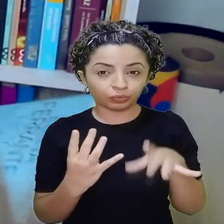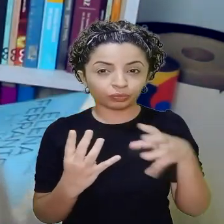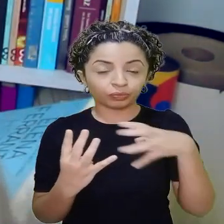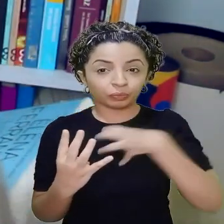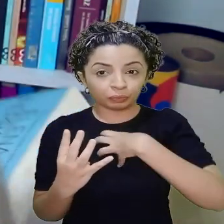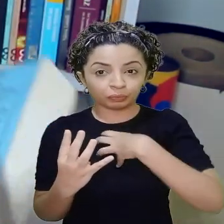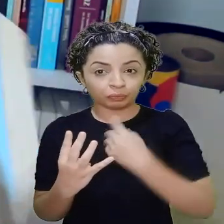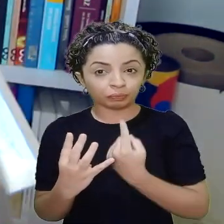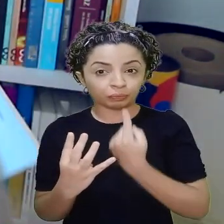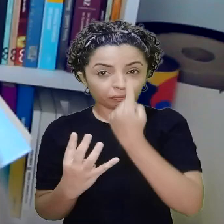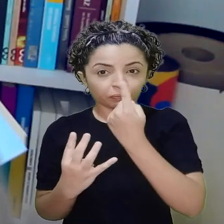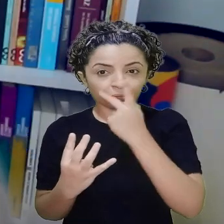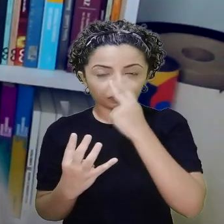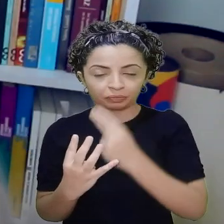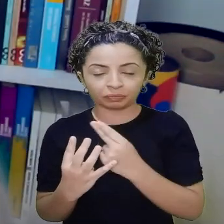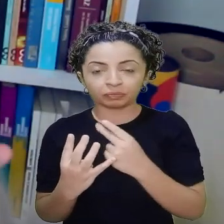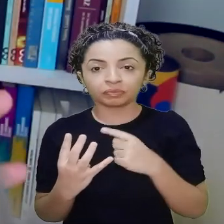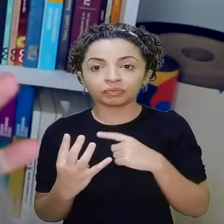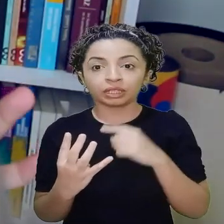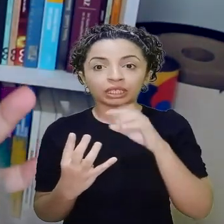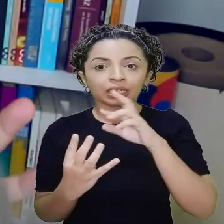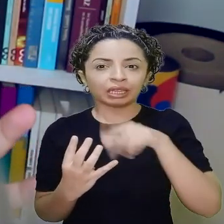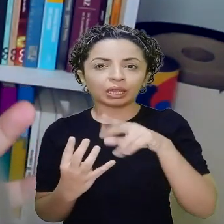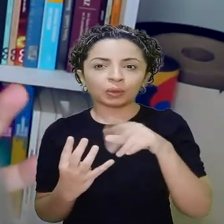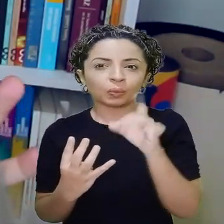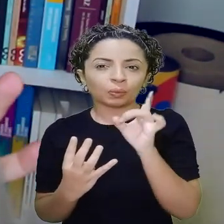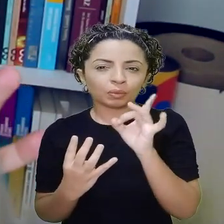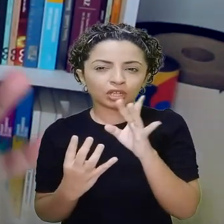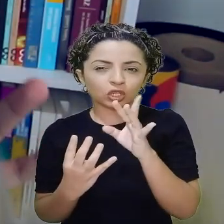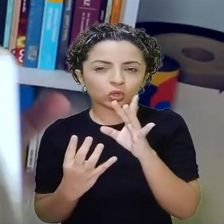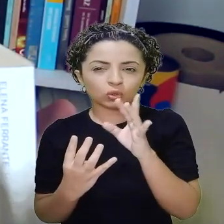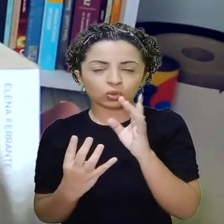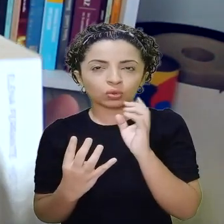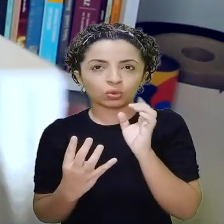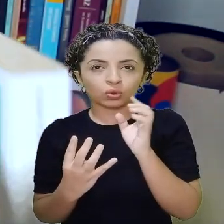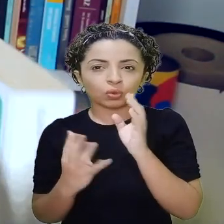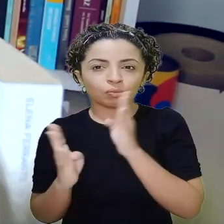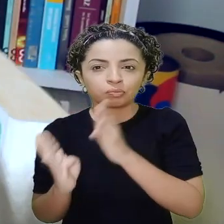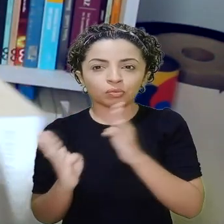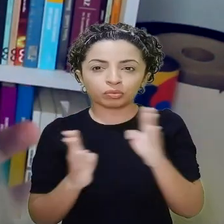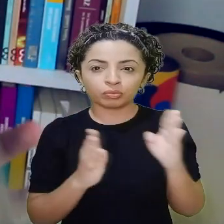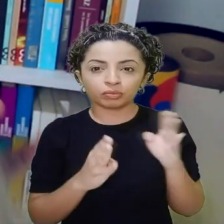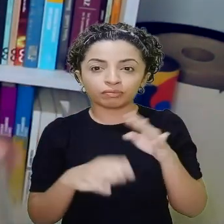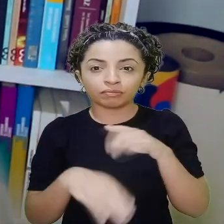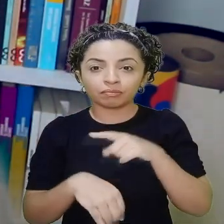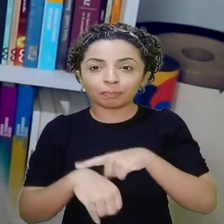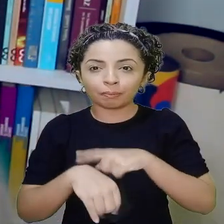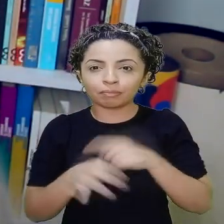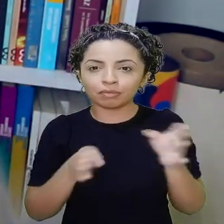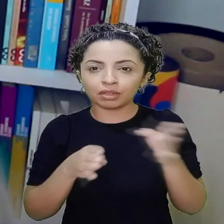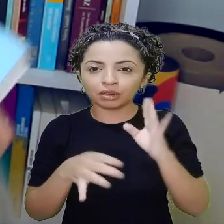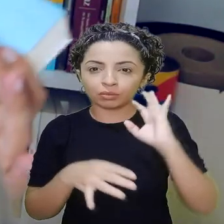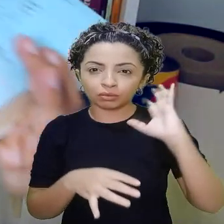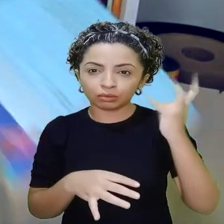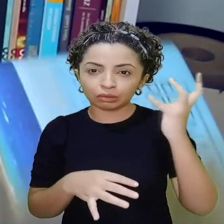particularidade. Cada um não só... Ele não é só dividido cronologicamente na vida